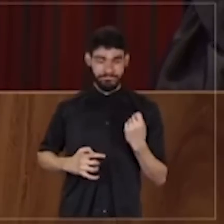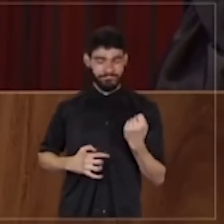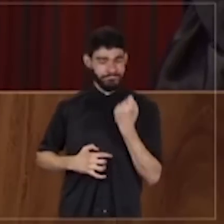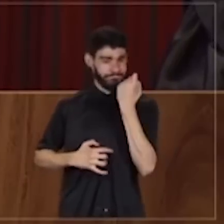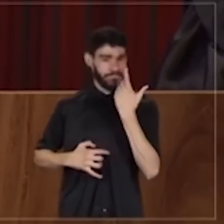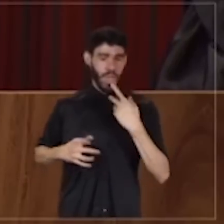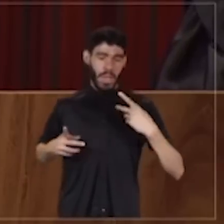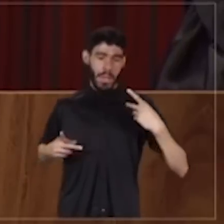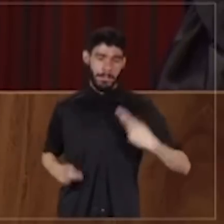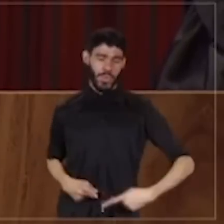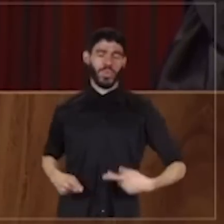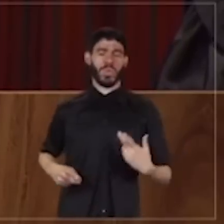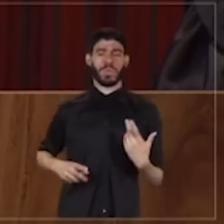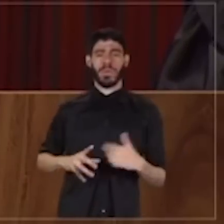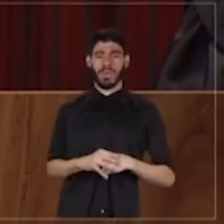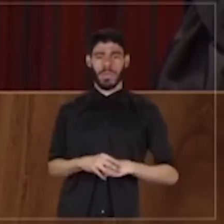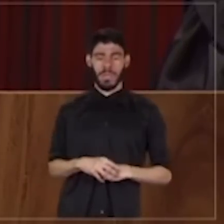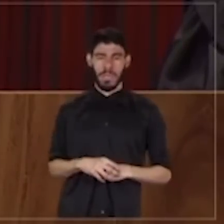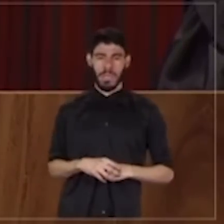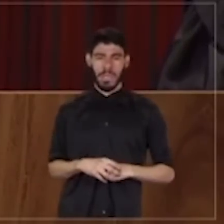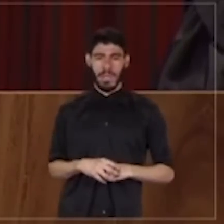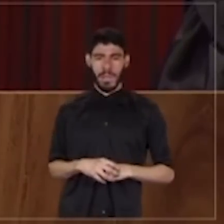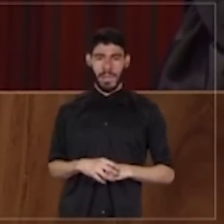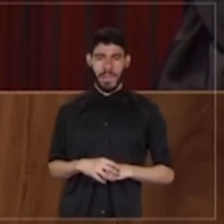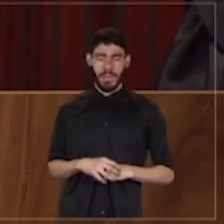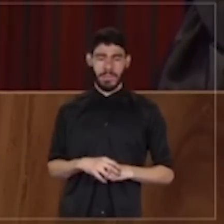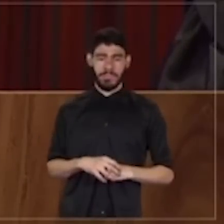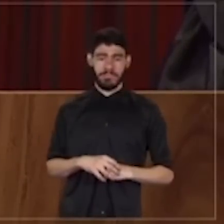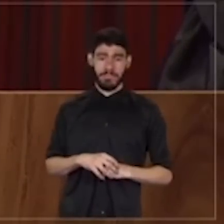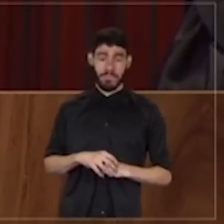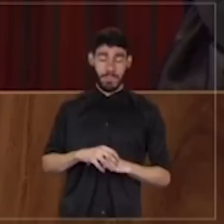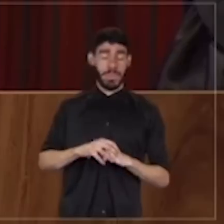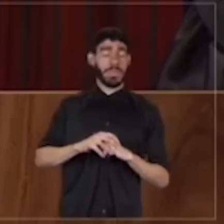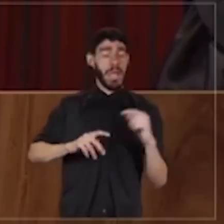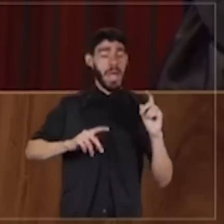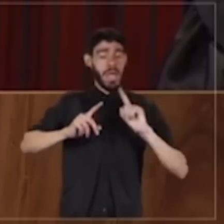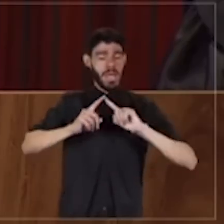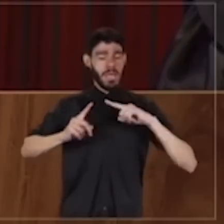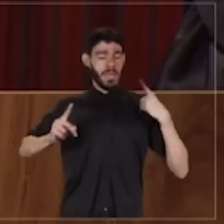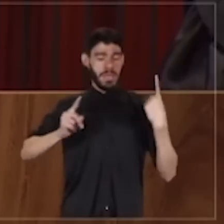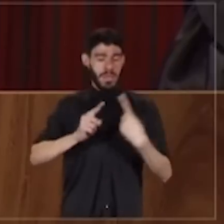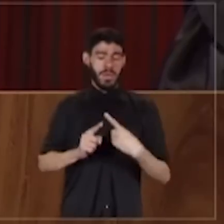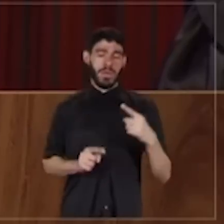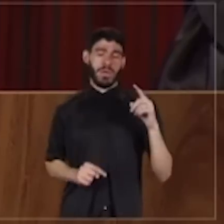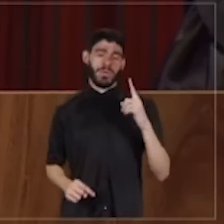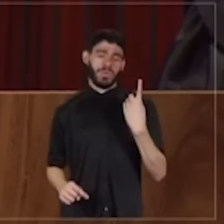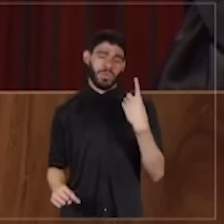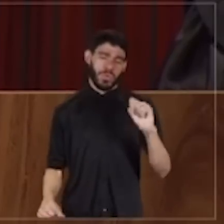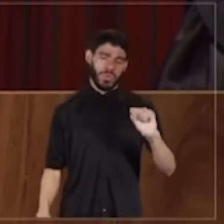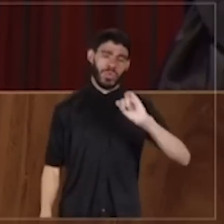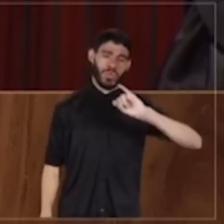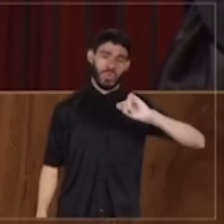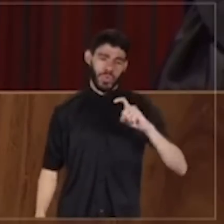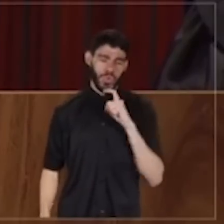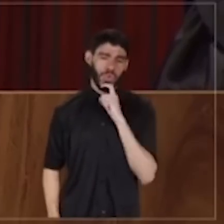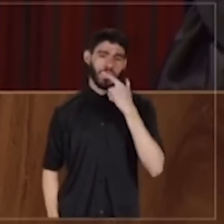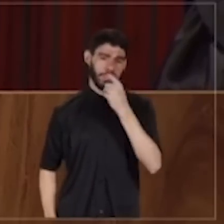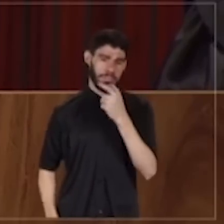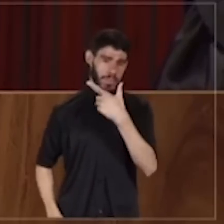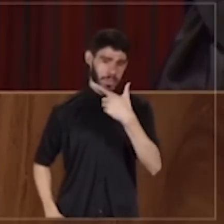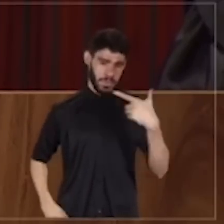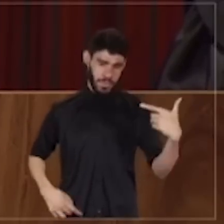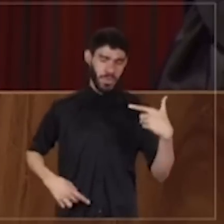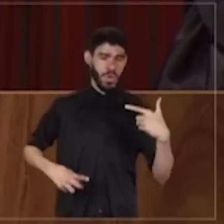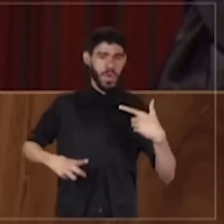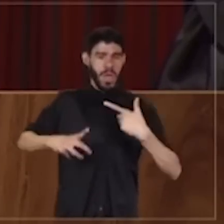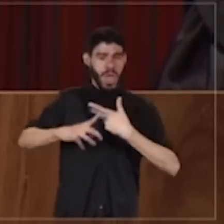do comportamento concretamente imputado, a reunião de 18 de julho de 22 e o conteúdo do discurso,